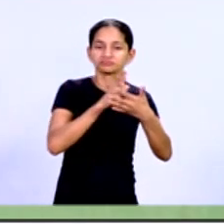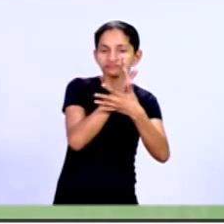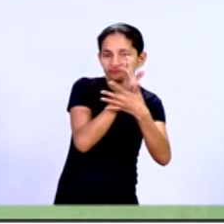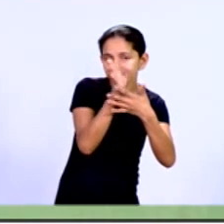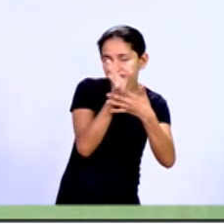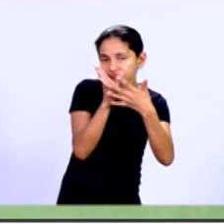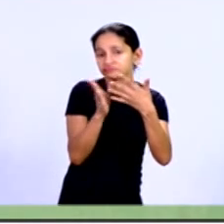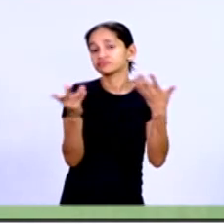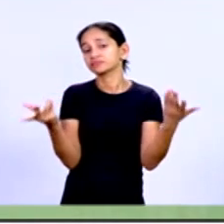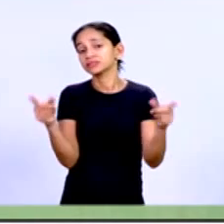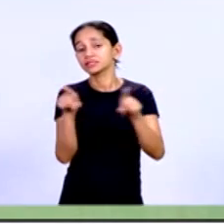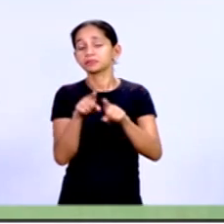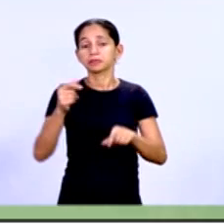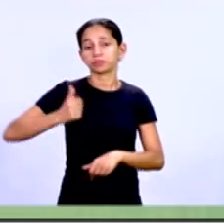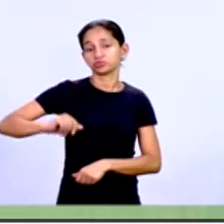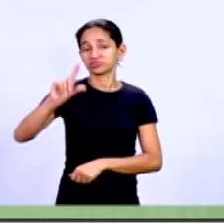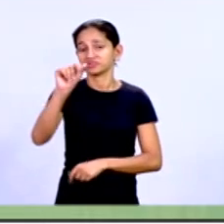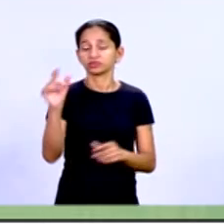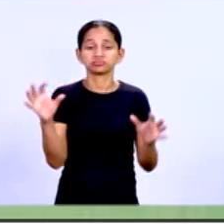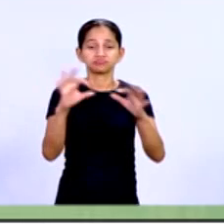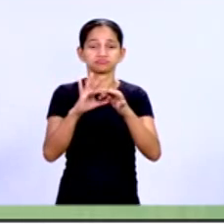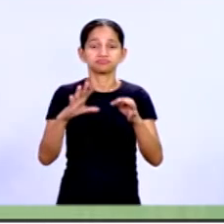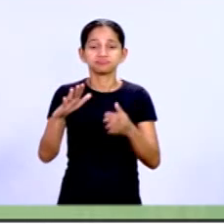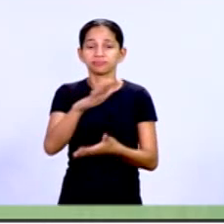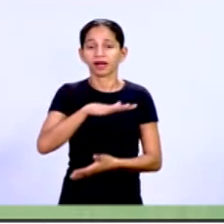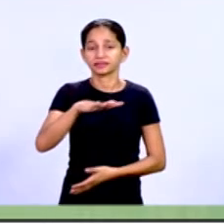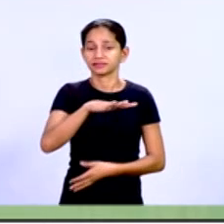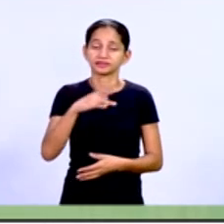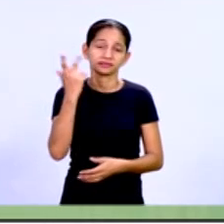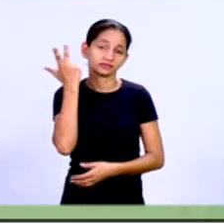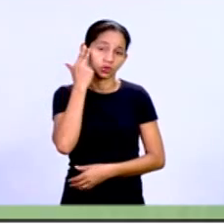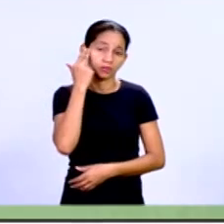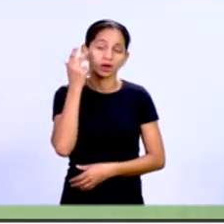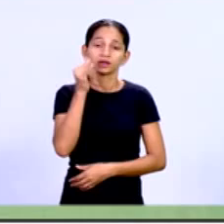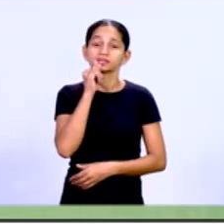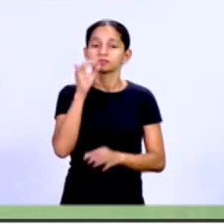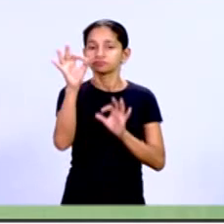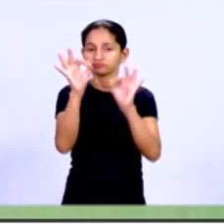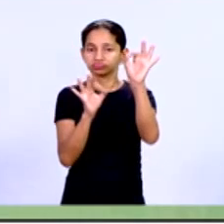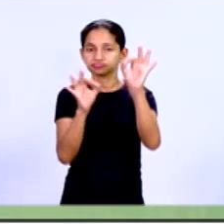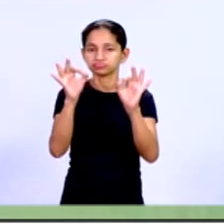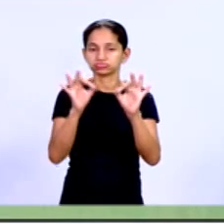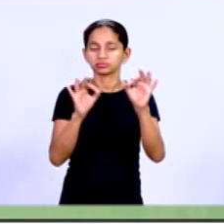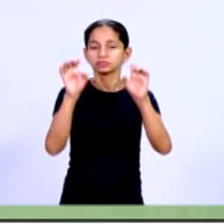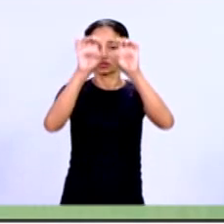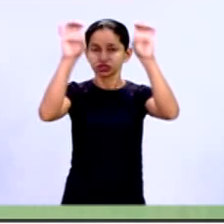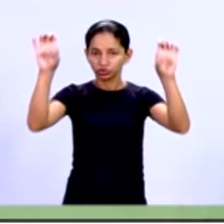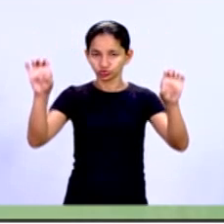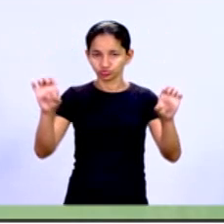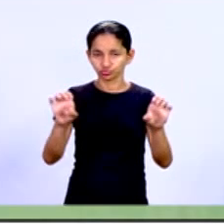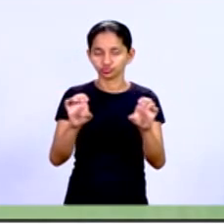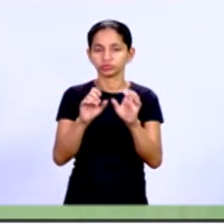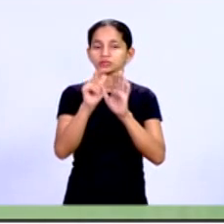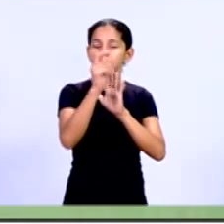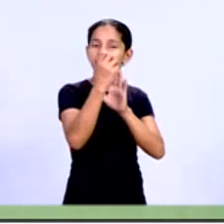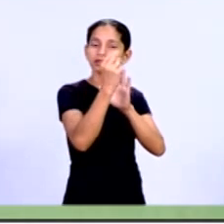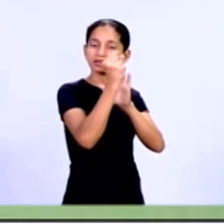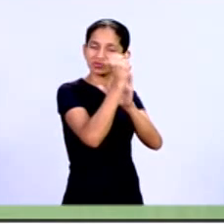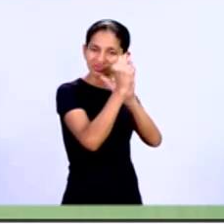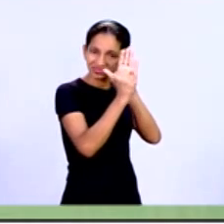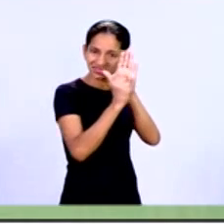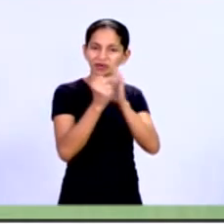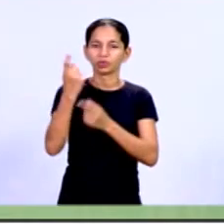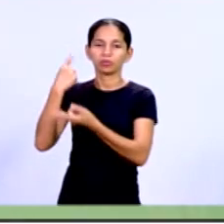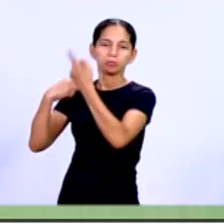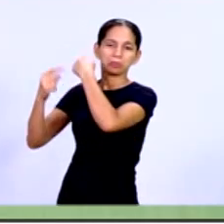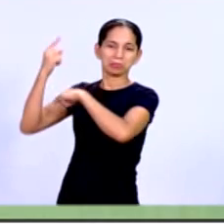bolsas de valores. A reestruturação econômica do país, na primeira metade do século passado, exigiu